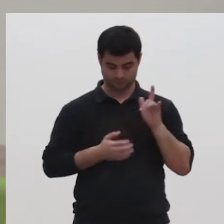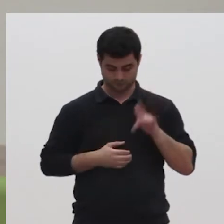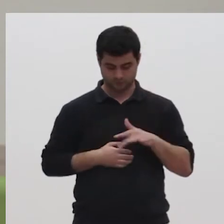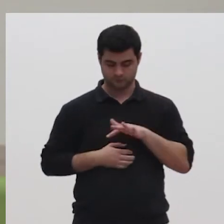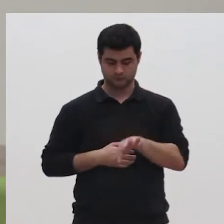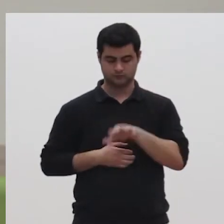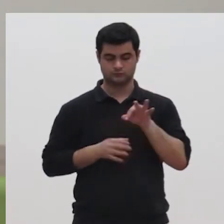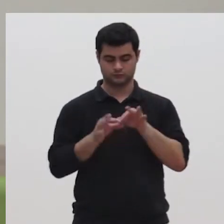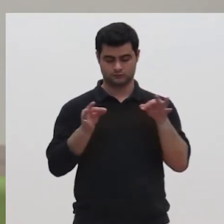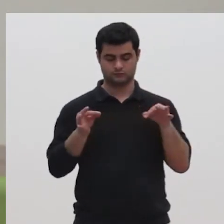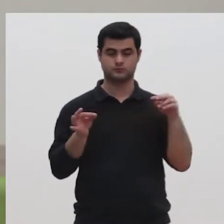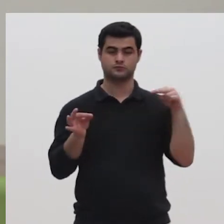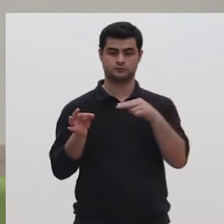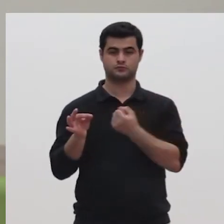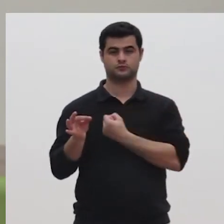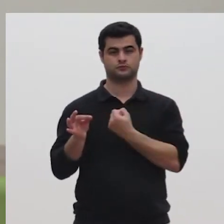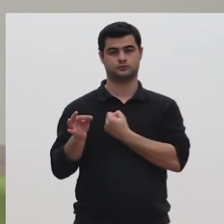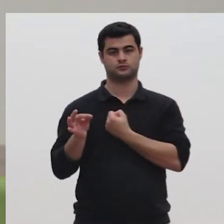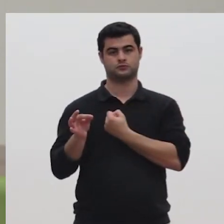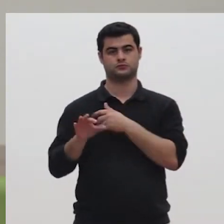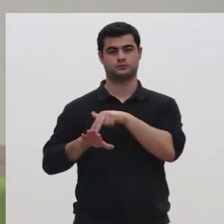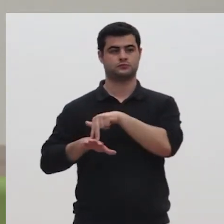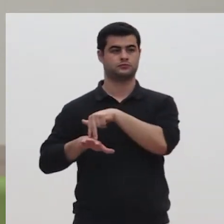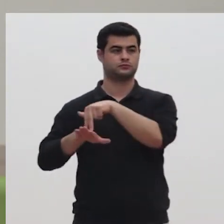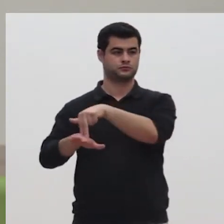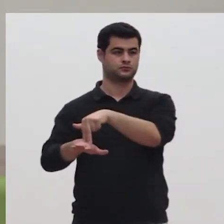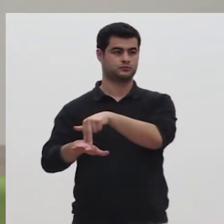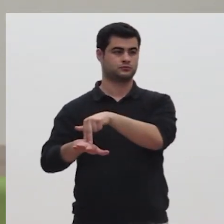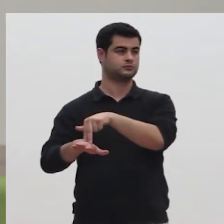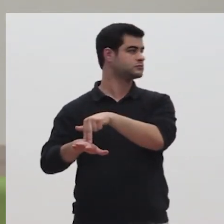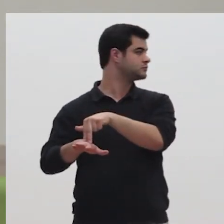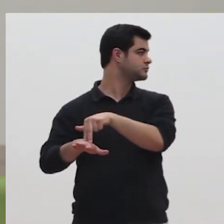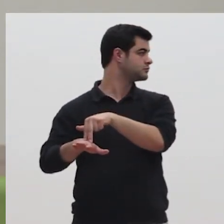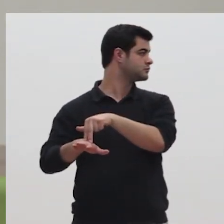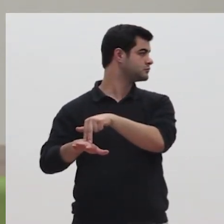Quem vai começar é a chapa B.